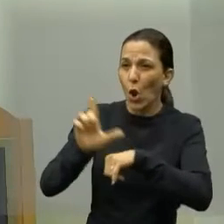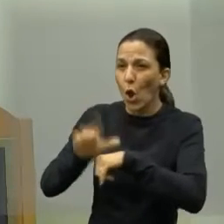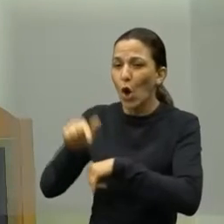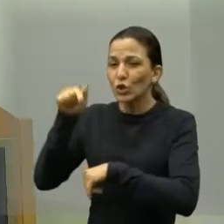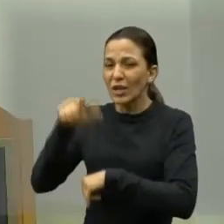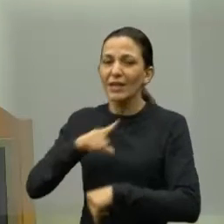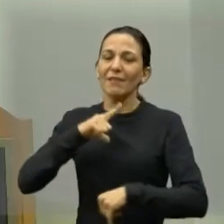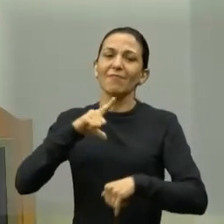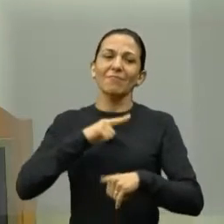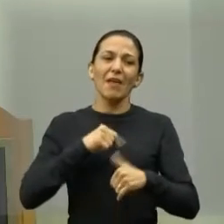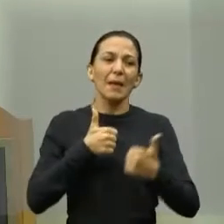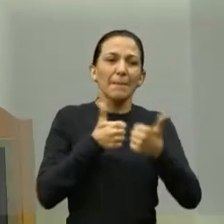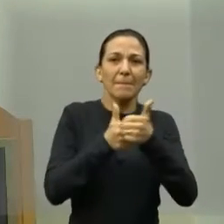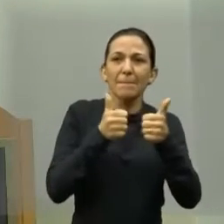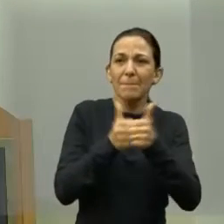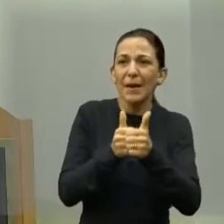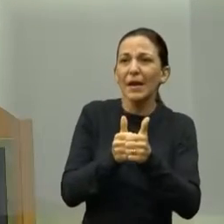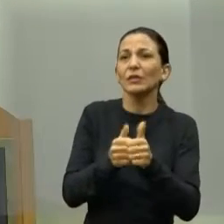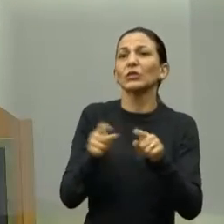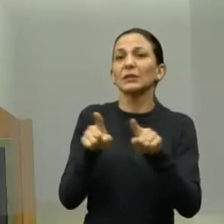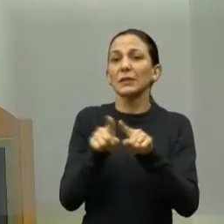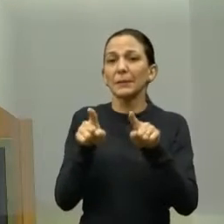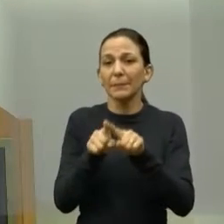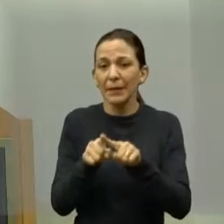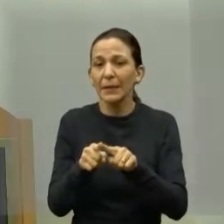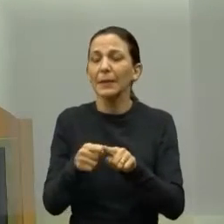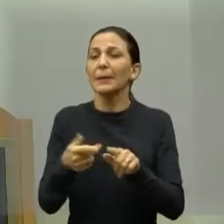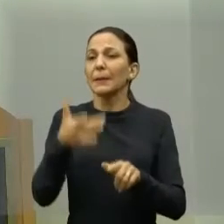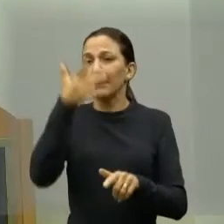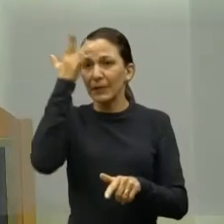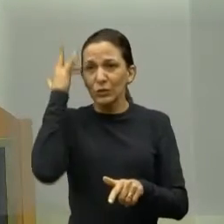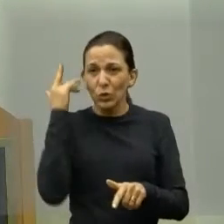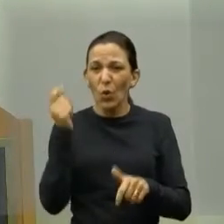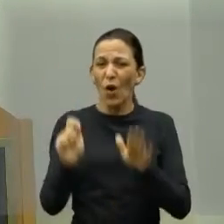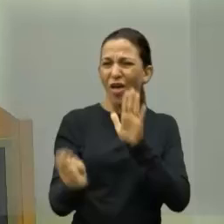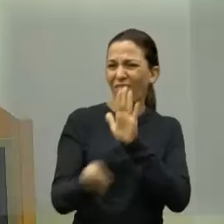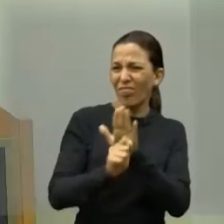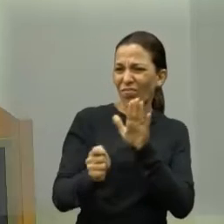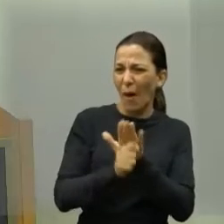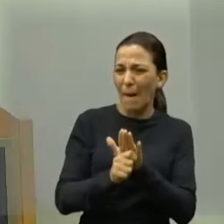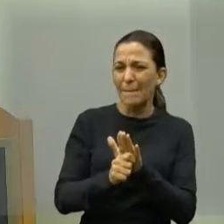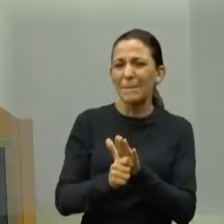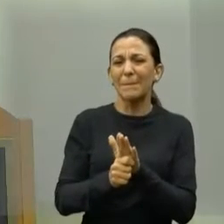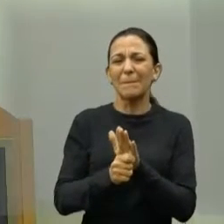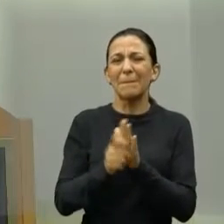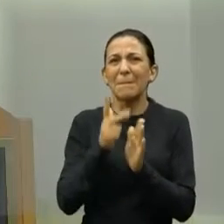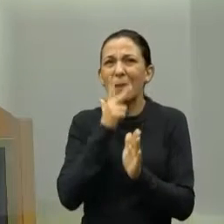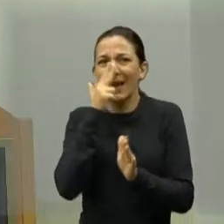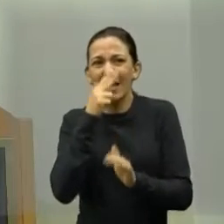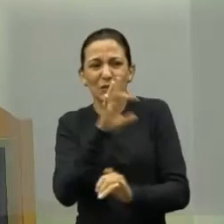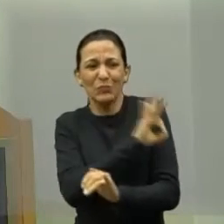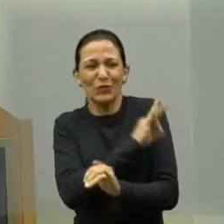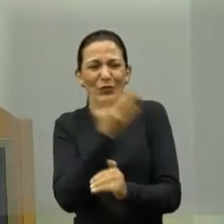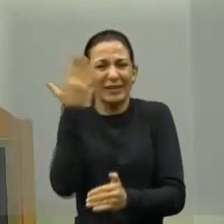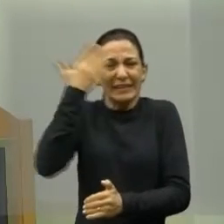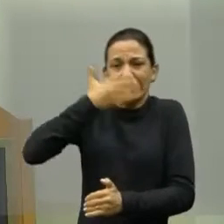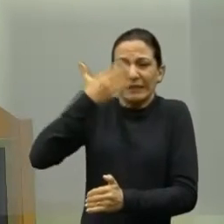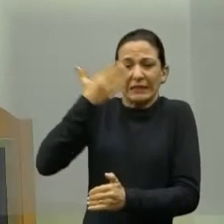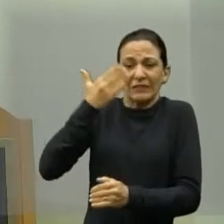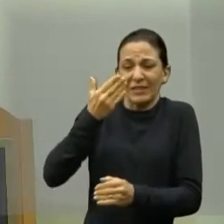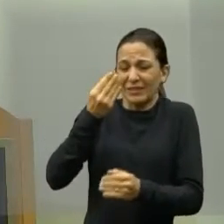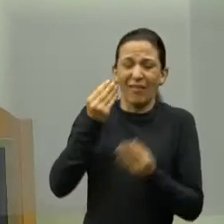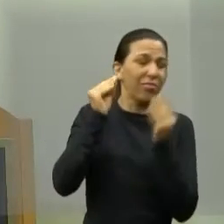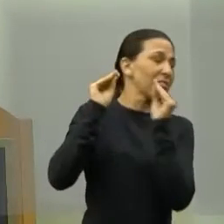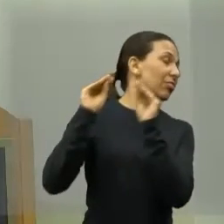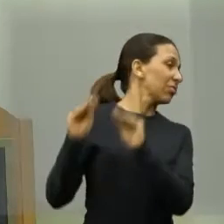drogas, que aparentam estar invisíveis aos olhos da prefeitura, que nada faz para contornar a situação.